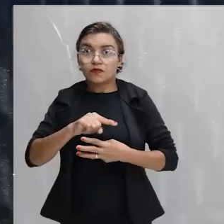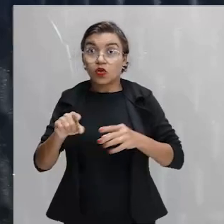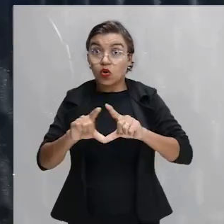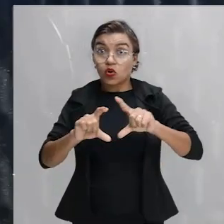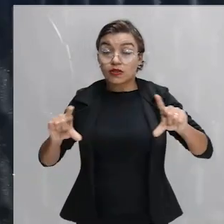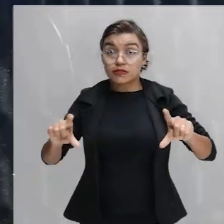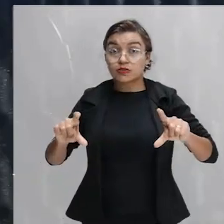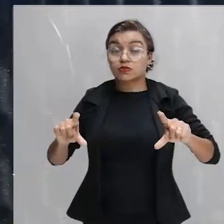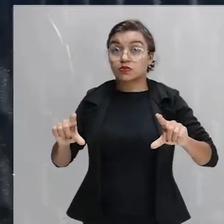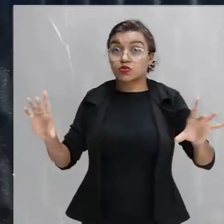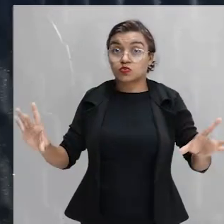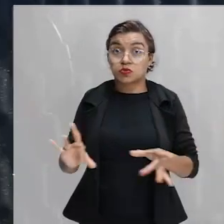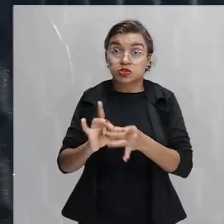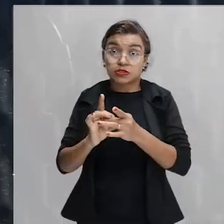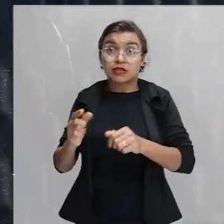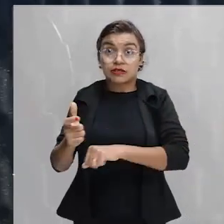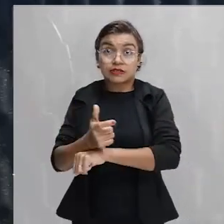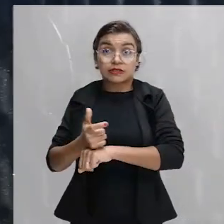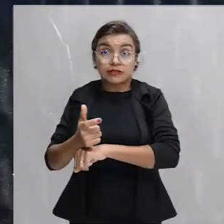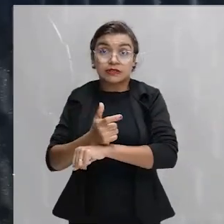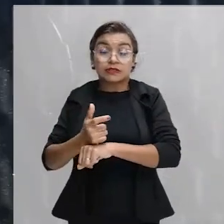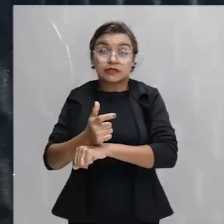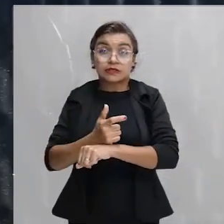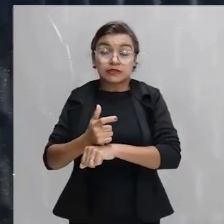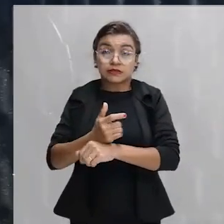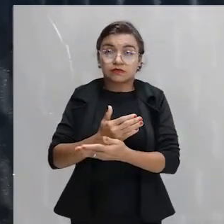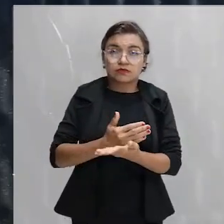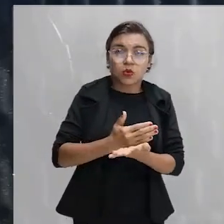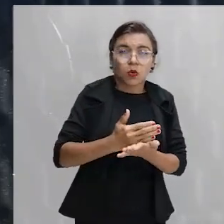subordinadas adjetivas são introduzidas por